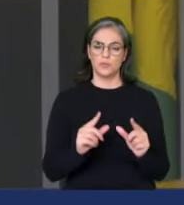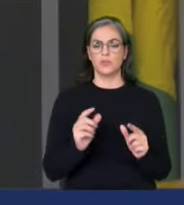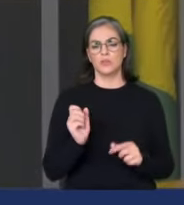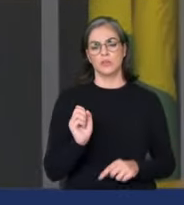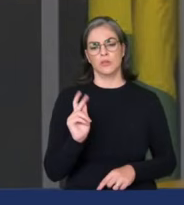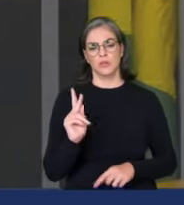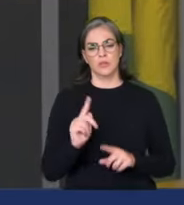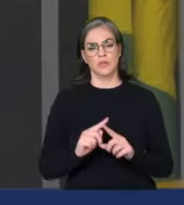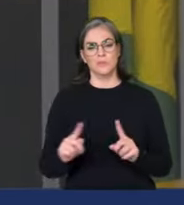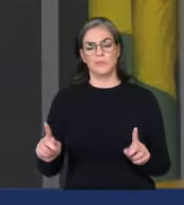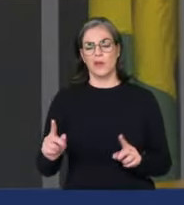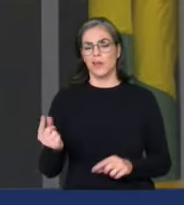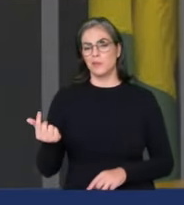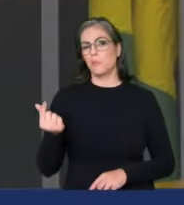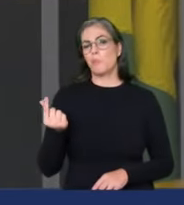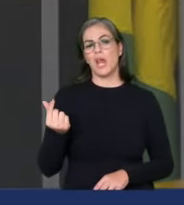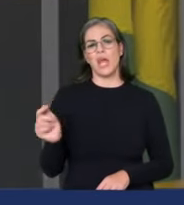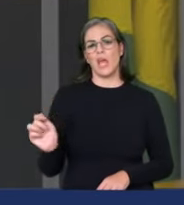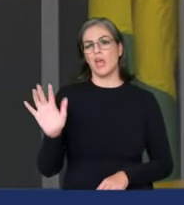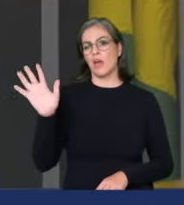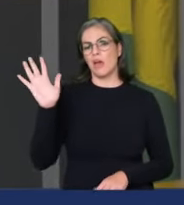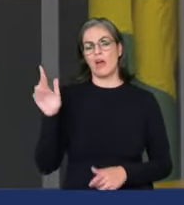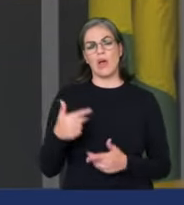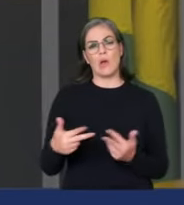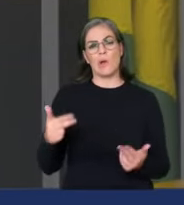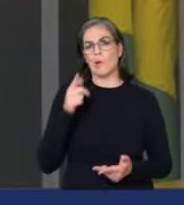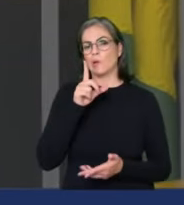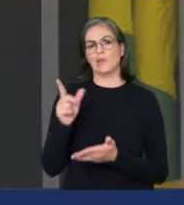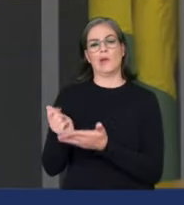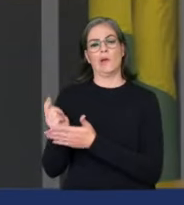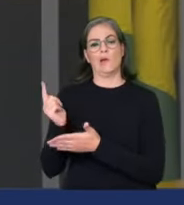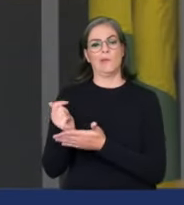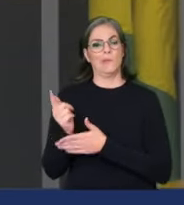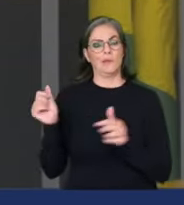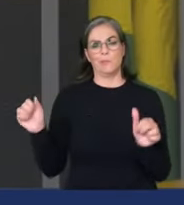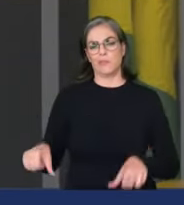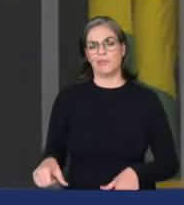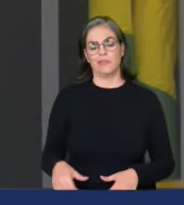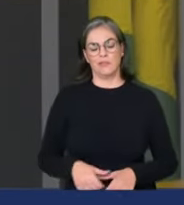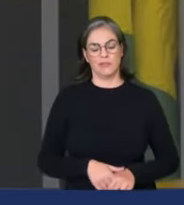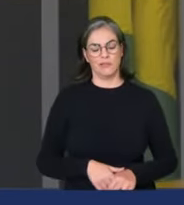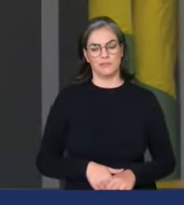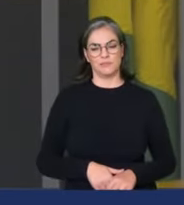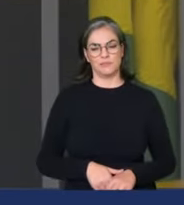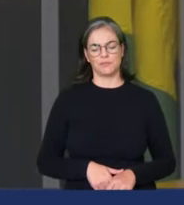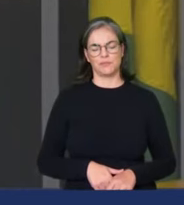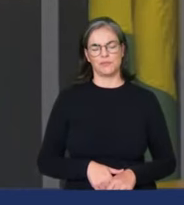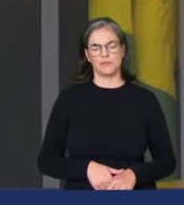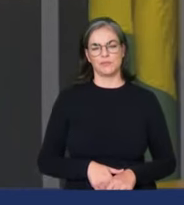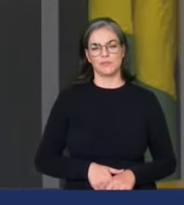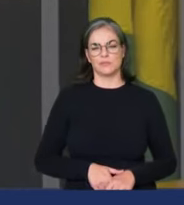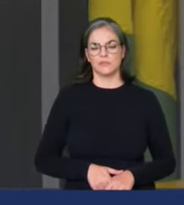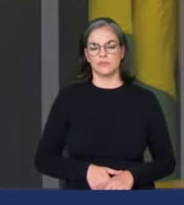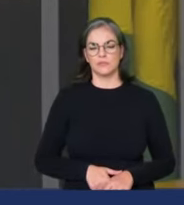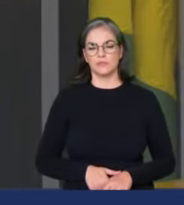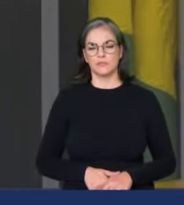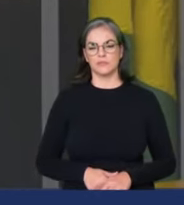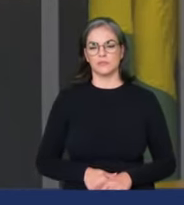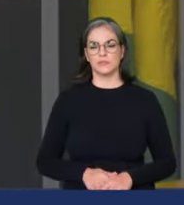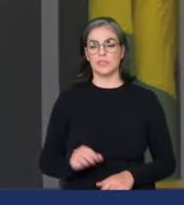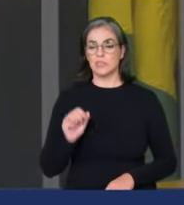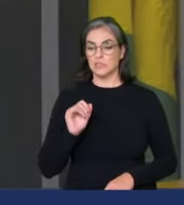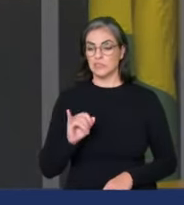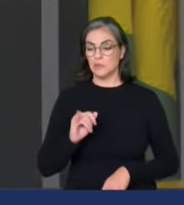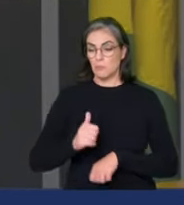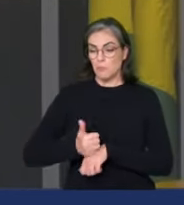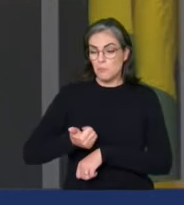quase 20 anos que a gente via um processo de aquecimento, de ampliação do poder aquisitivo. E quando dá um gásinho na retomada do